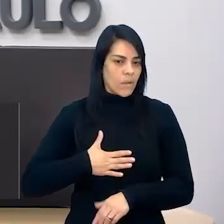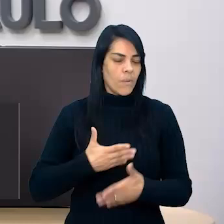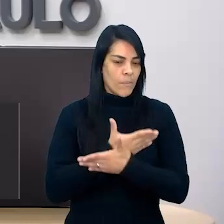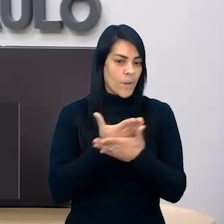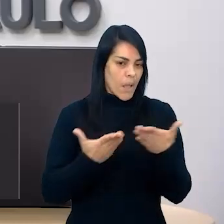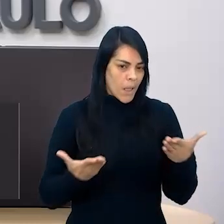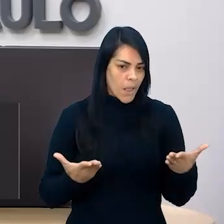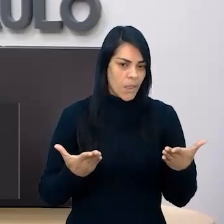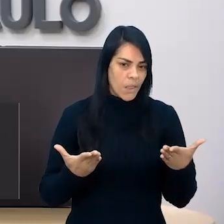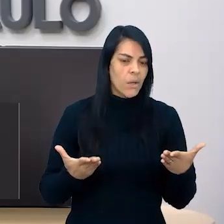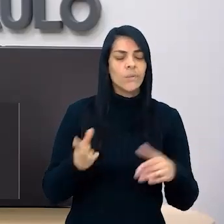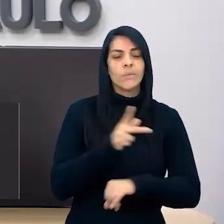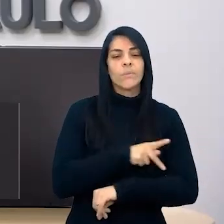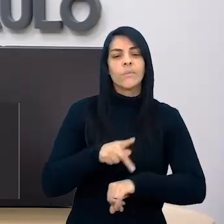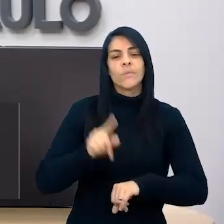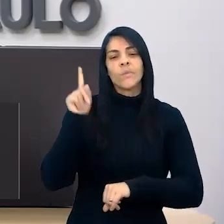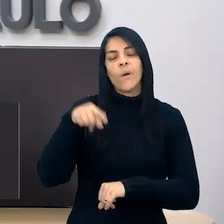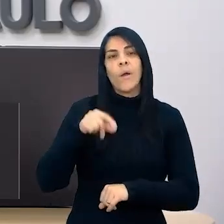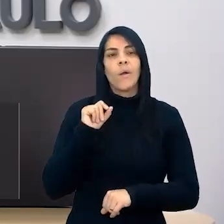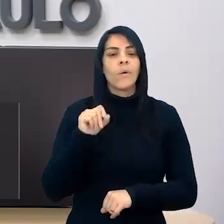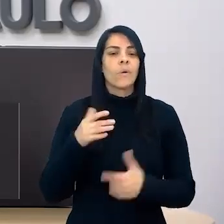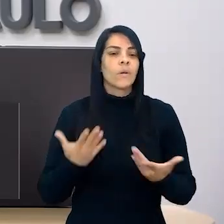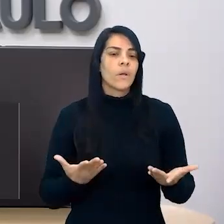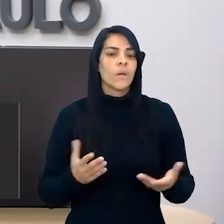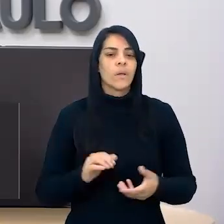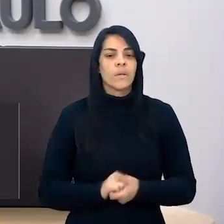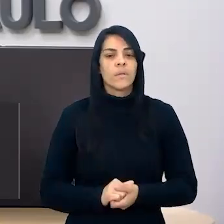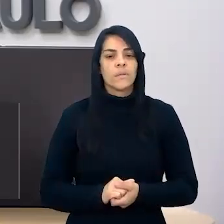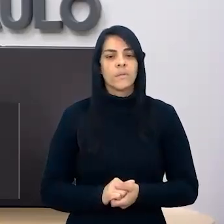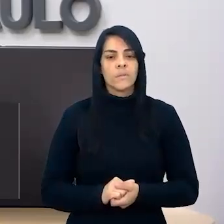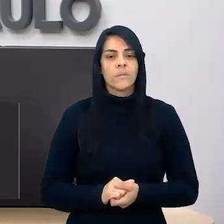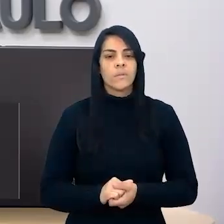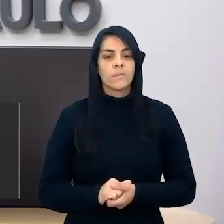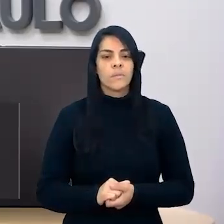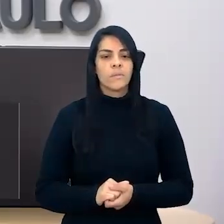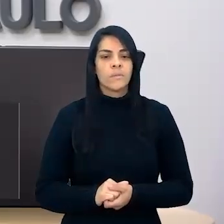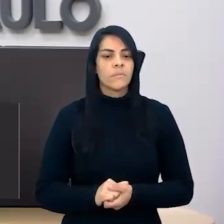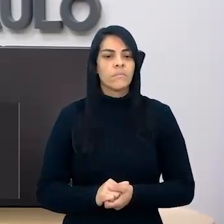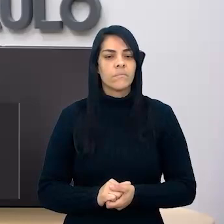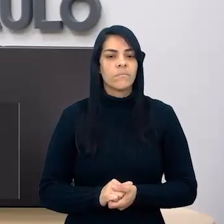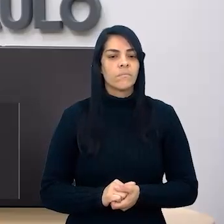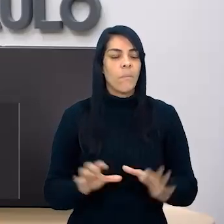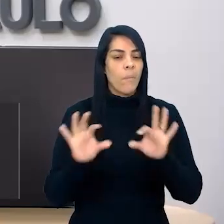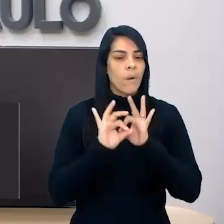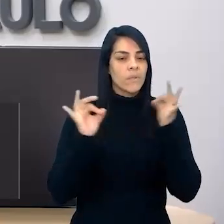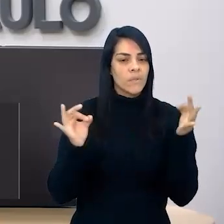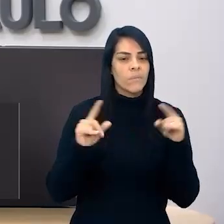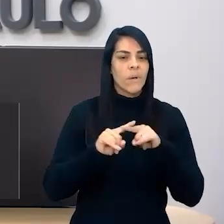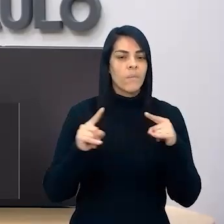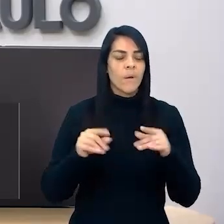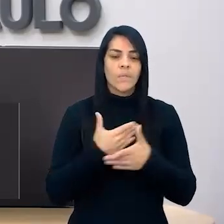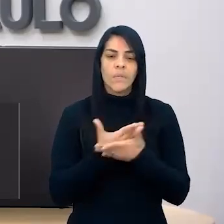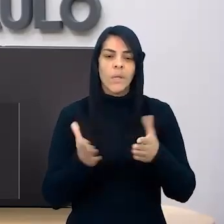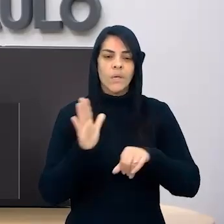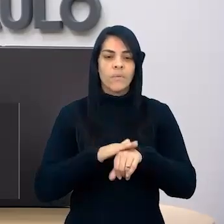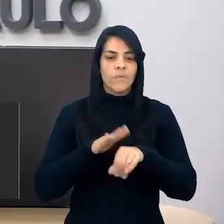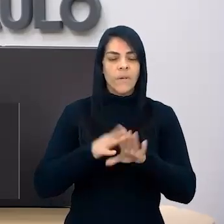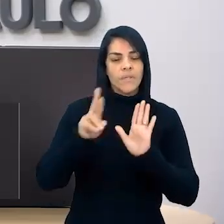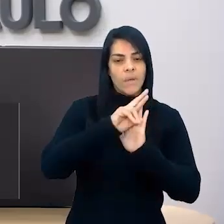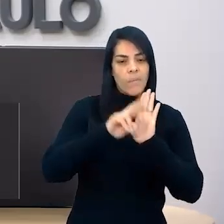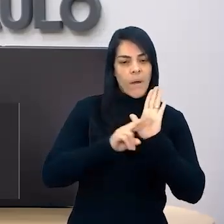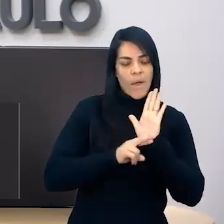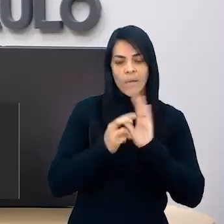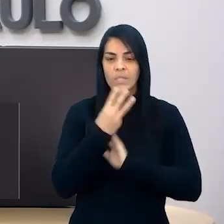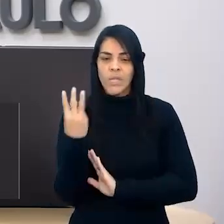uma conta, não vou dizer isso, mas bem aspas aí, pode ser uma conta simples, que a gente vai fazer tipo uma regra de